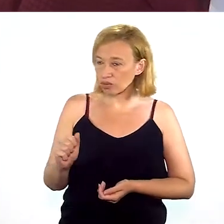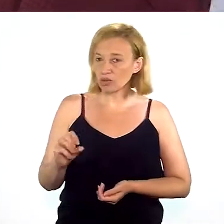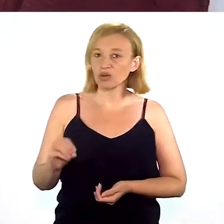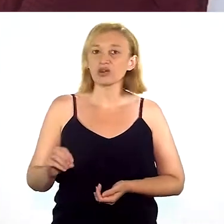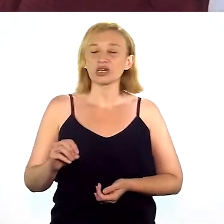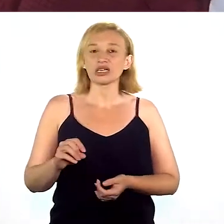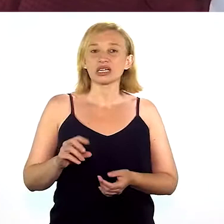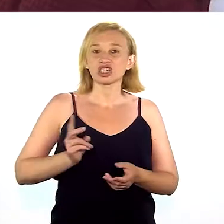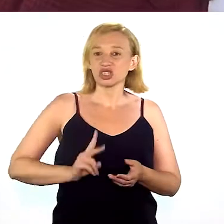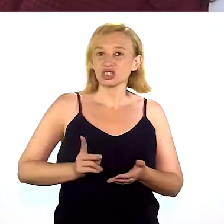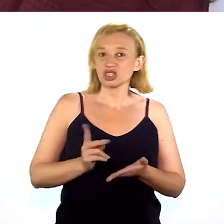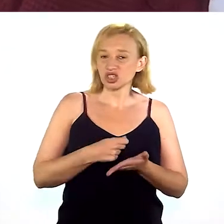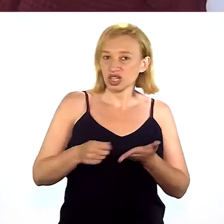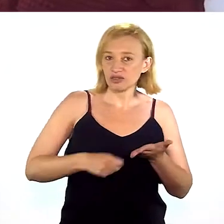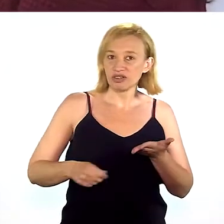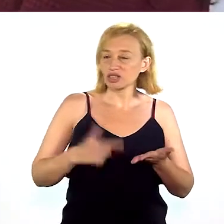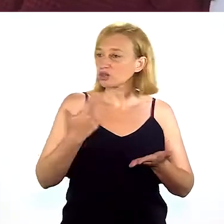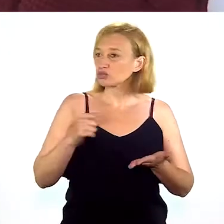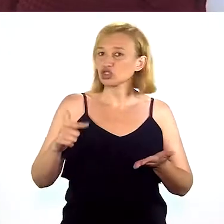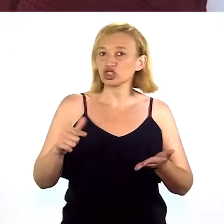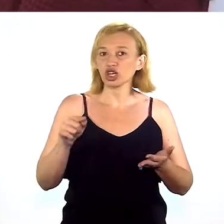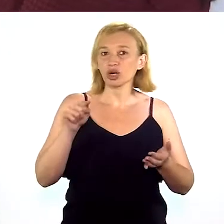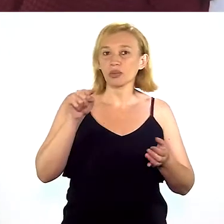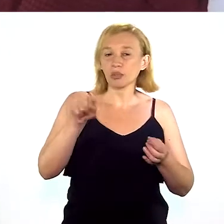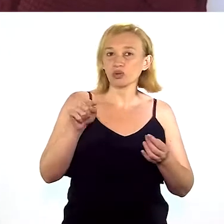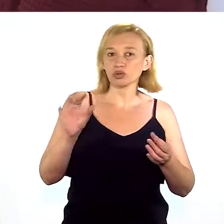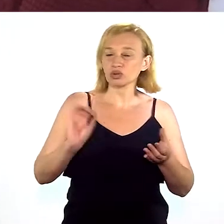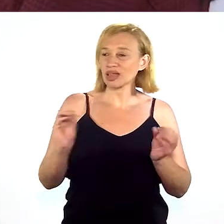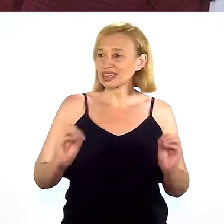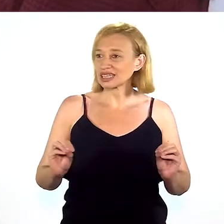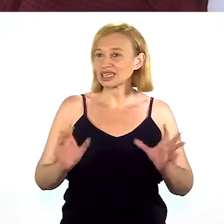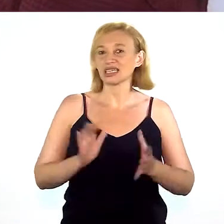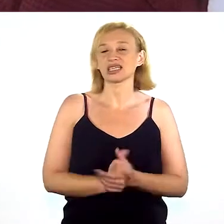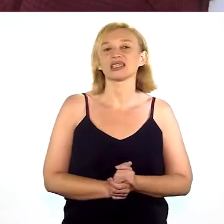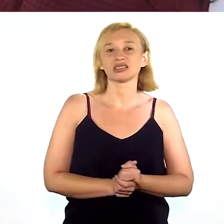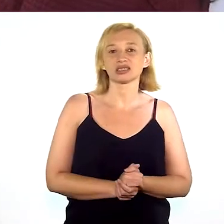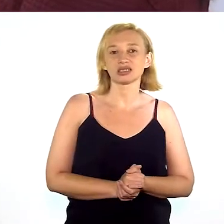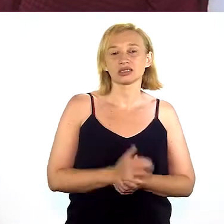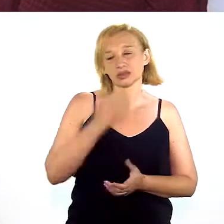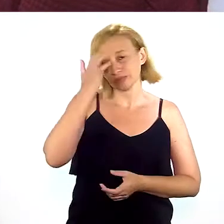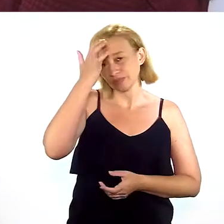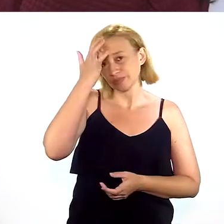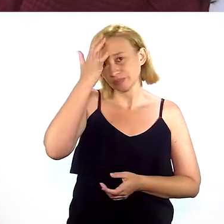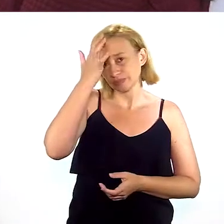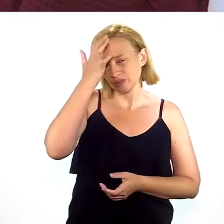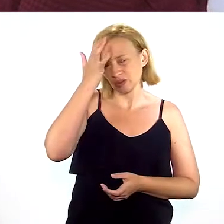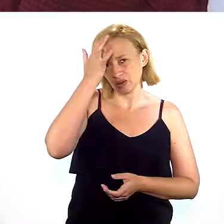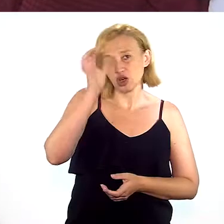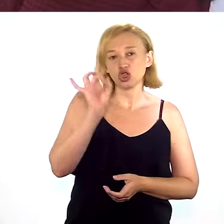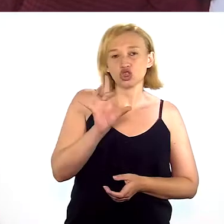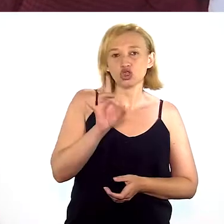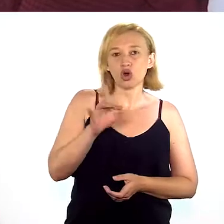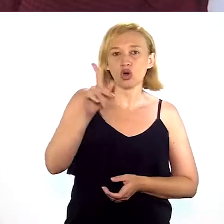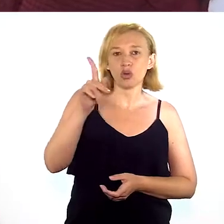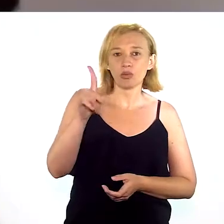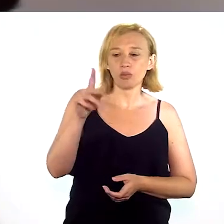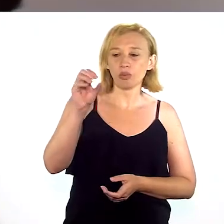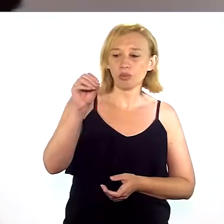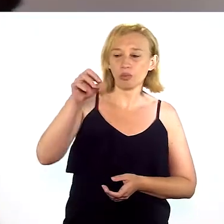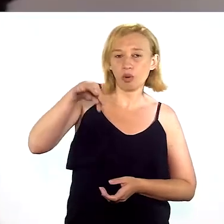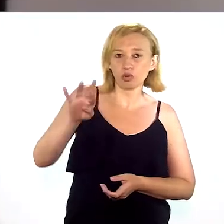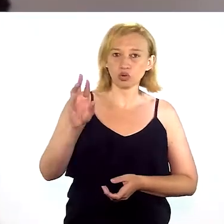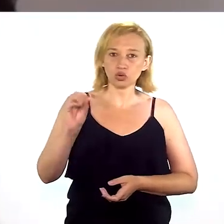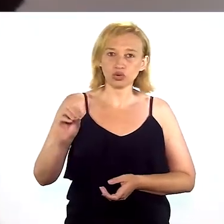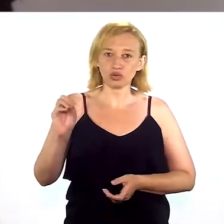escrevia também sem pontuação. Exato. E o Tem só com Saramago, pontos quando finais. Só pontos finais, porque ele diz